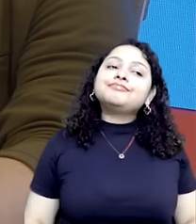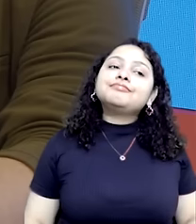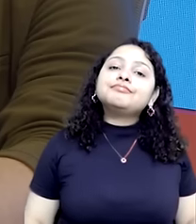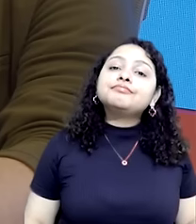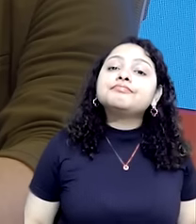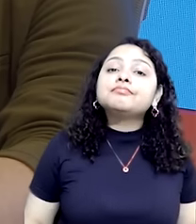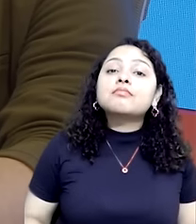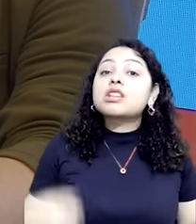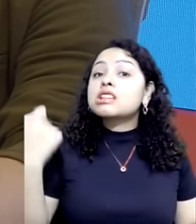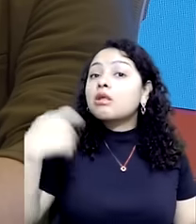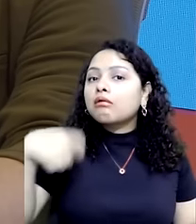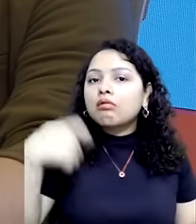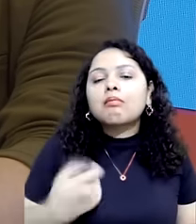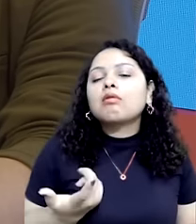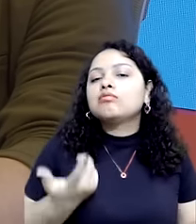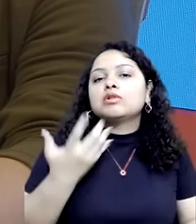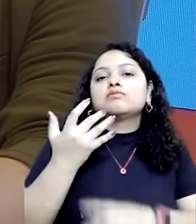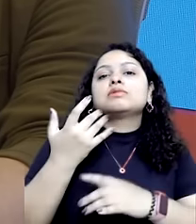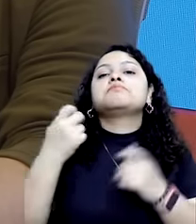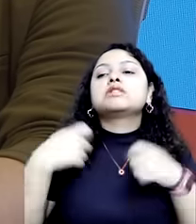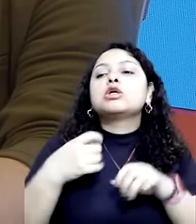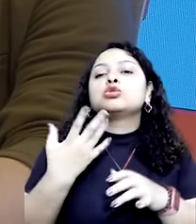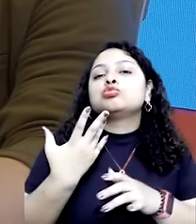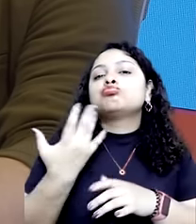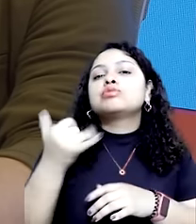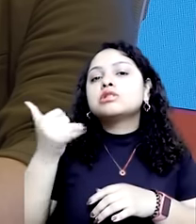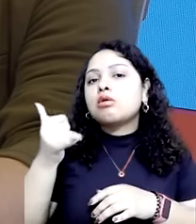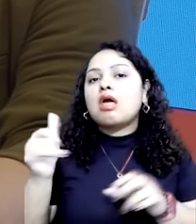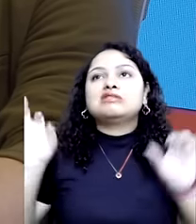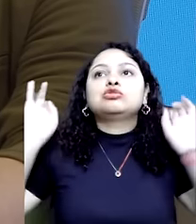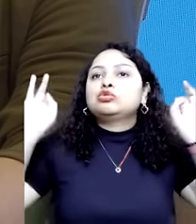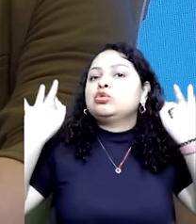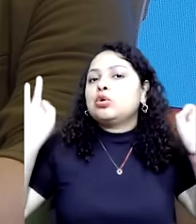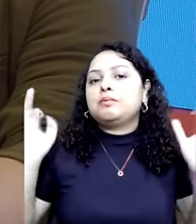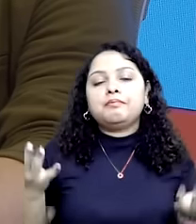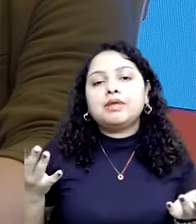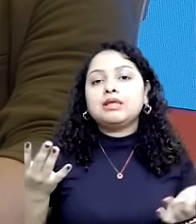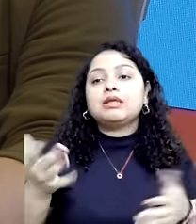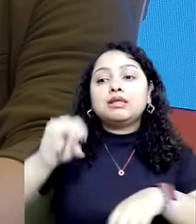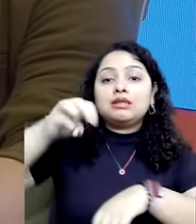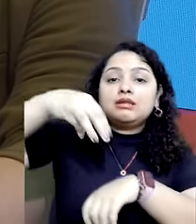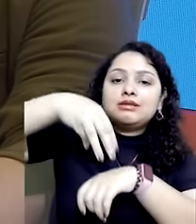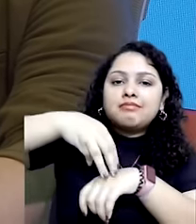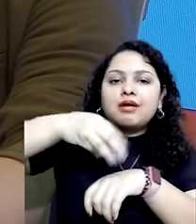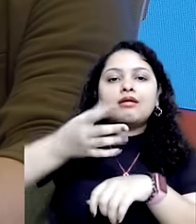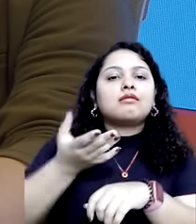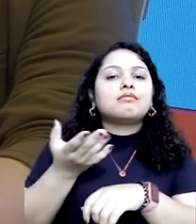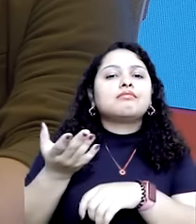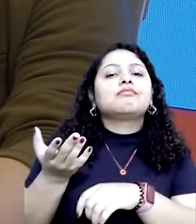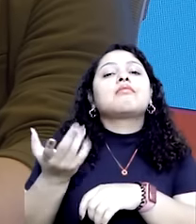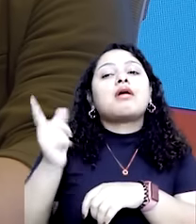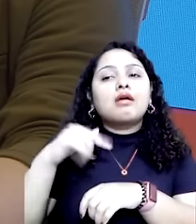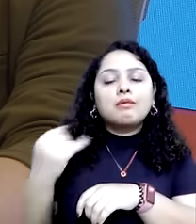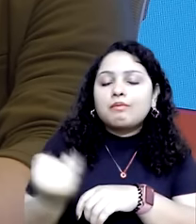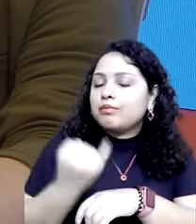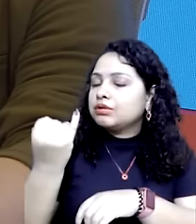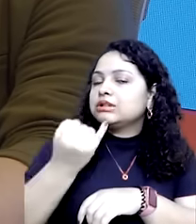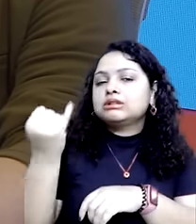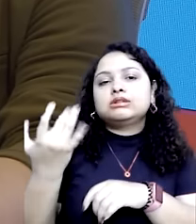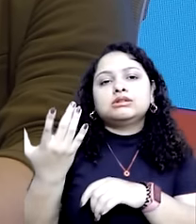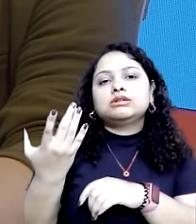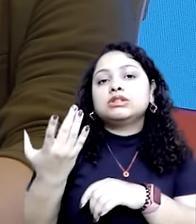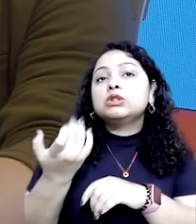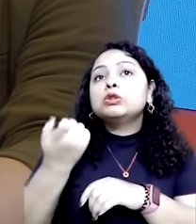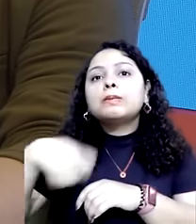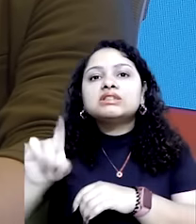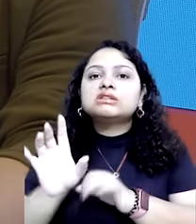não necessariamente celular de última geração não necessariamente e tripé estabilização é muito importante e não